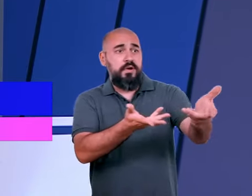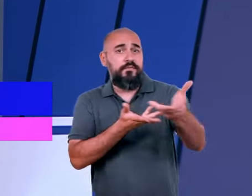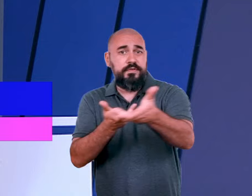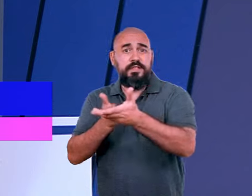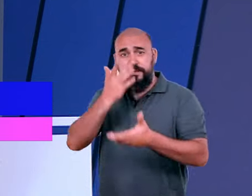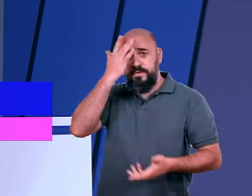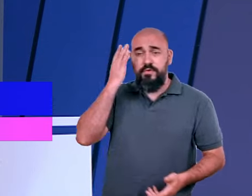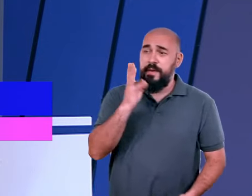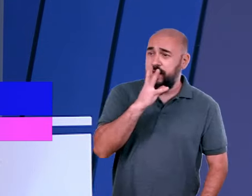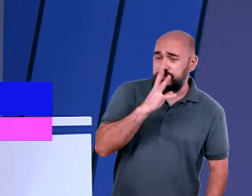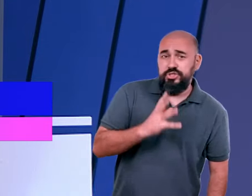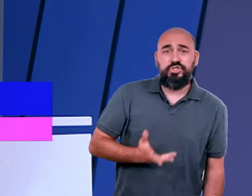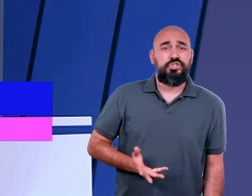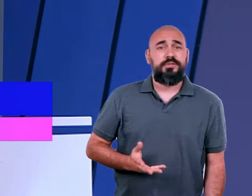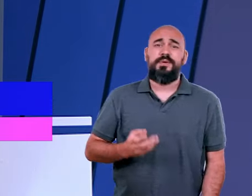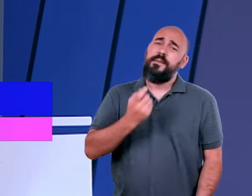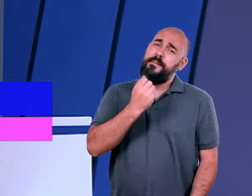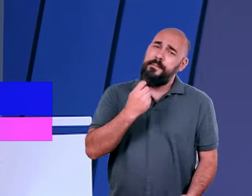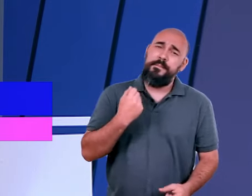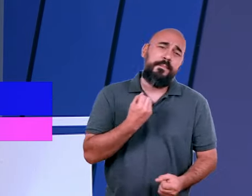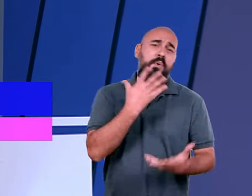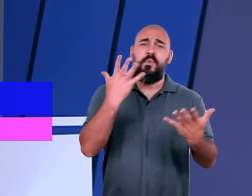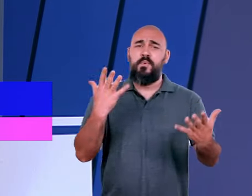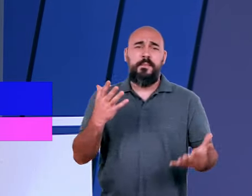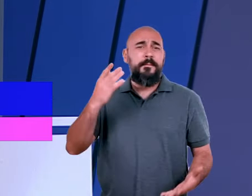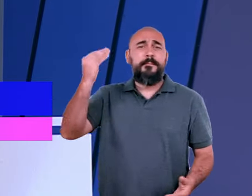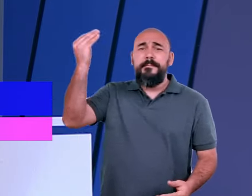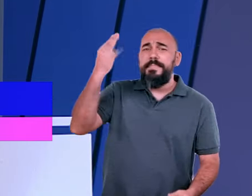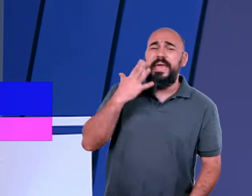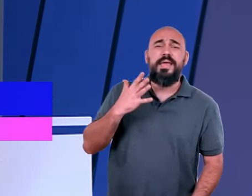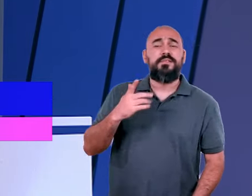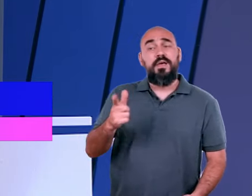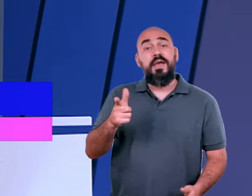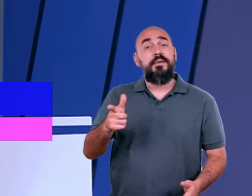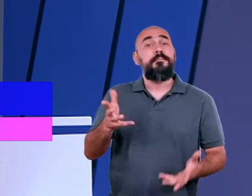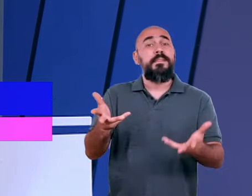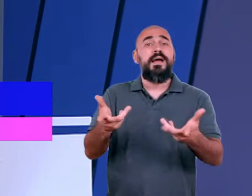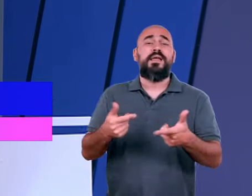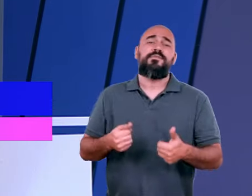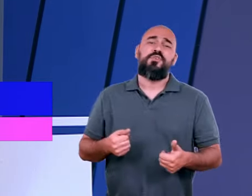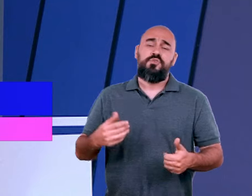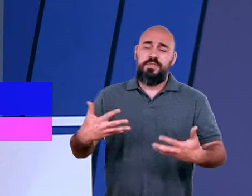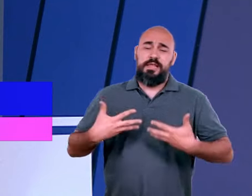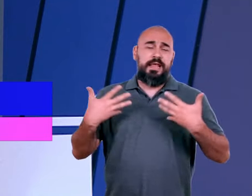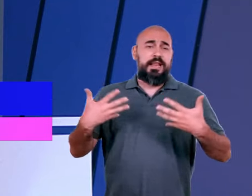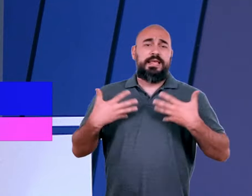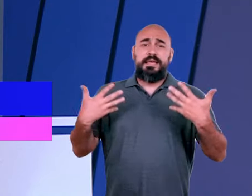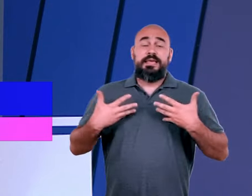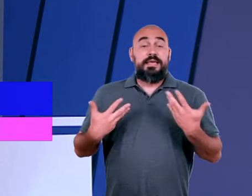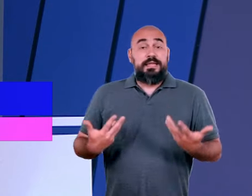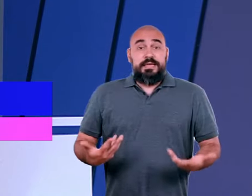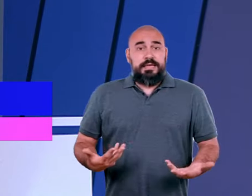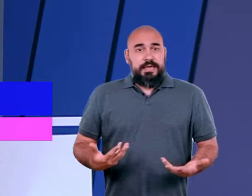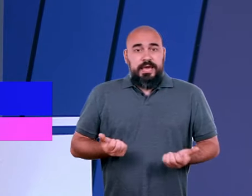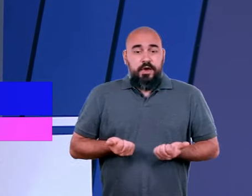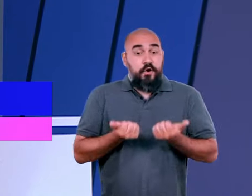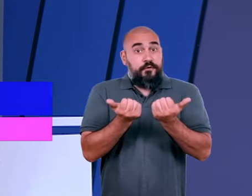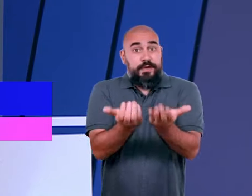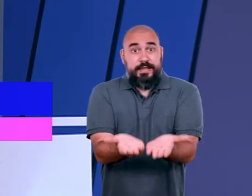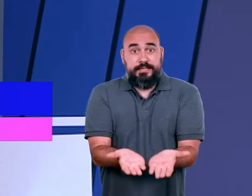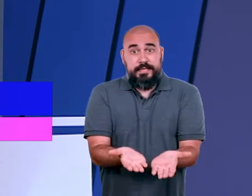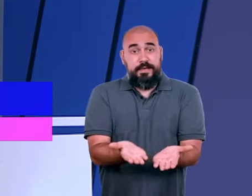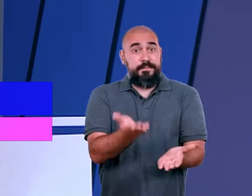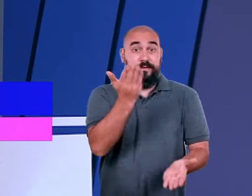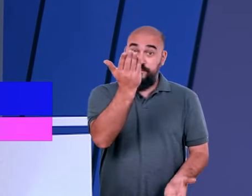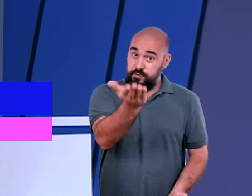é bênção demais. O que a Novo Tempo oferece é algo assim espetacular, dá uma alegria estar aqui oferecendo